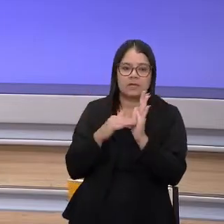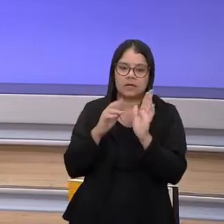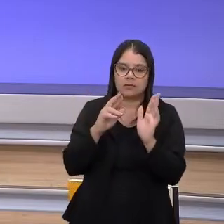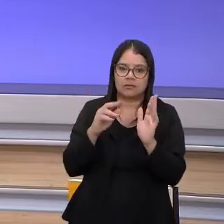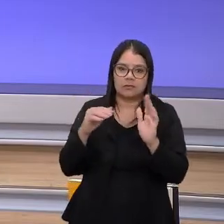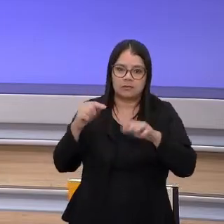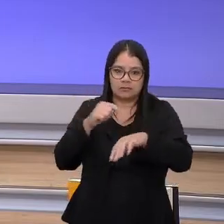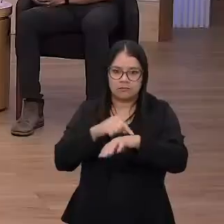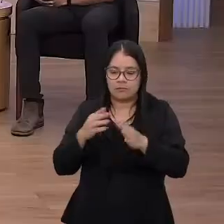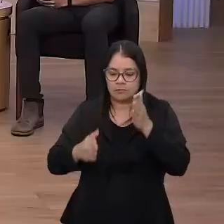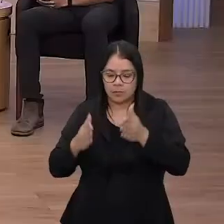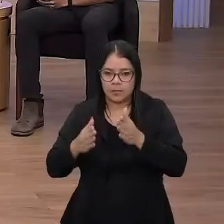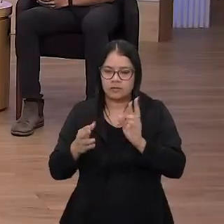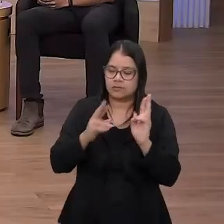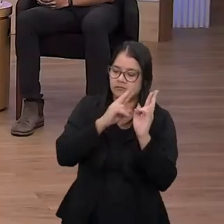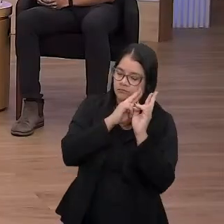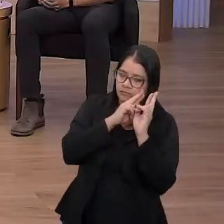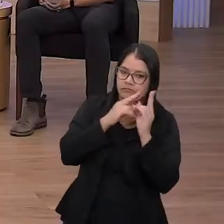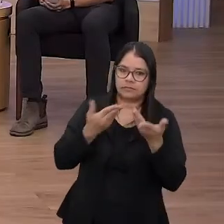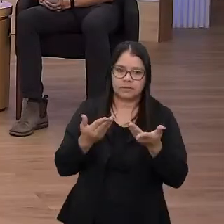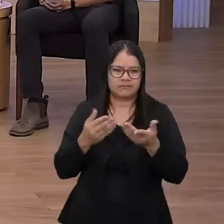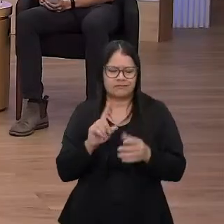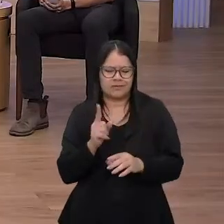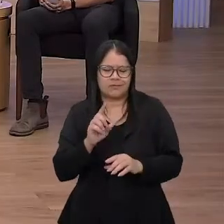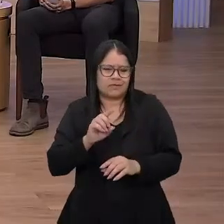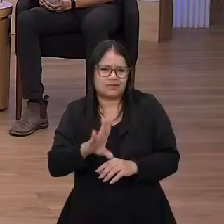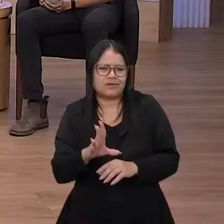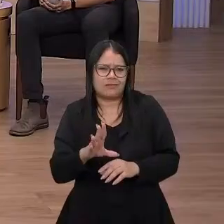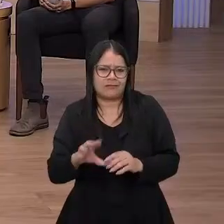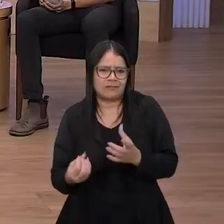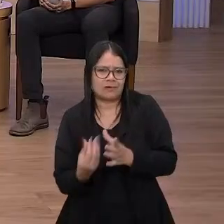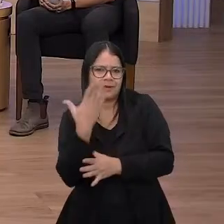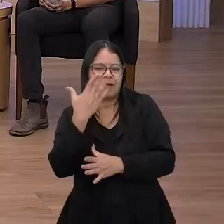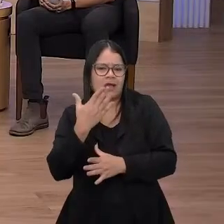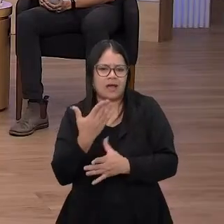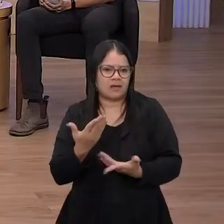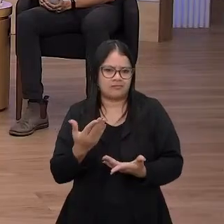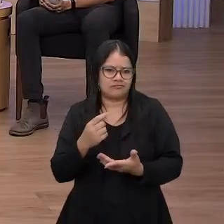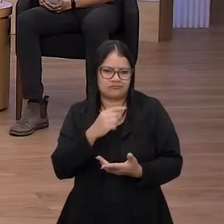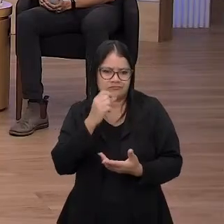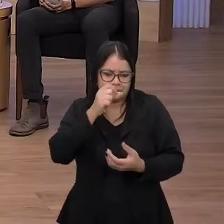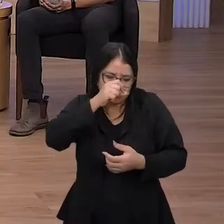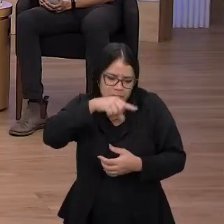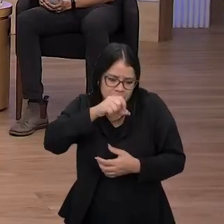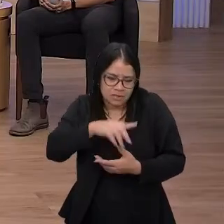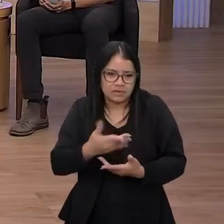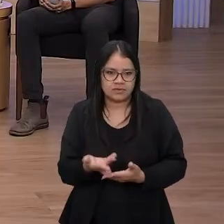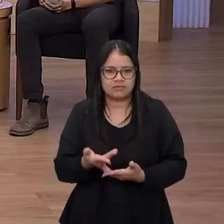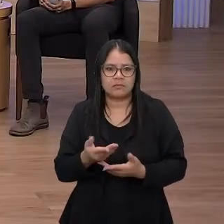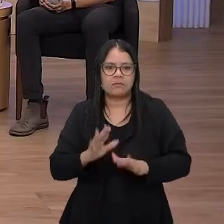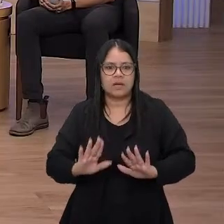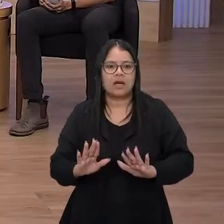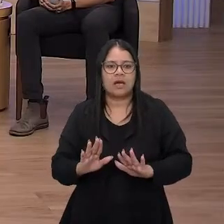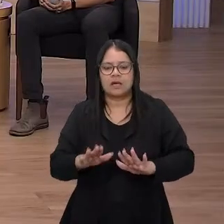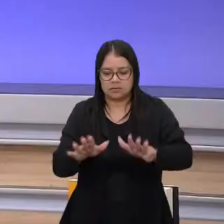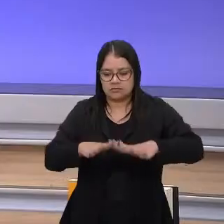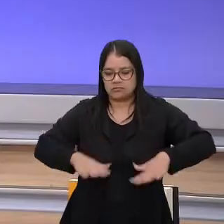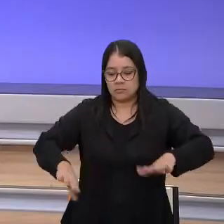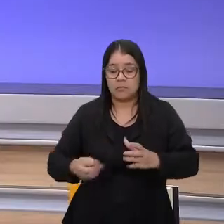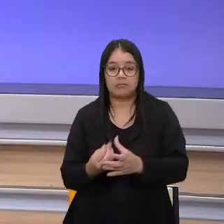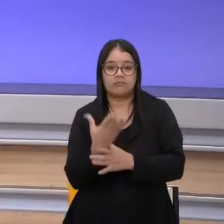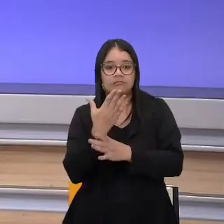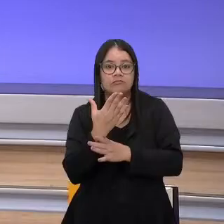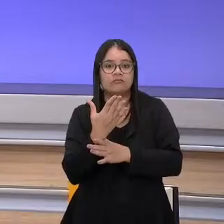né? Só que o problema não é o gerar o resíduo. Na realidade, o nosso problema maior hoje é como esse resíduo gerado